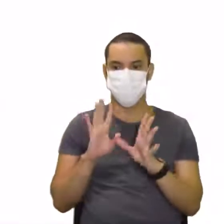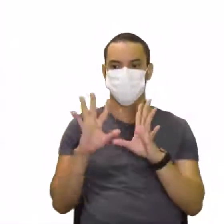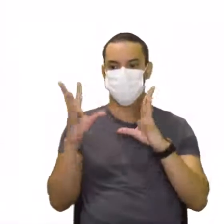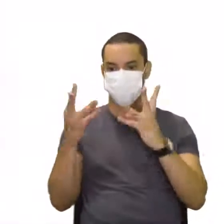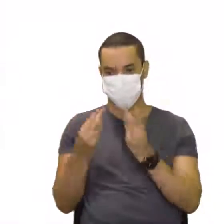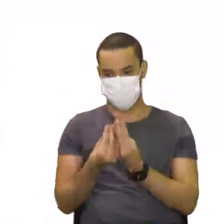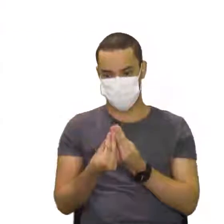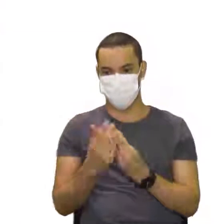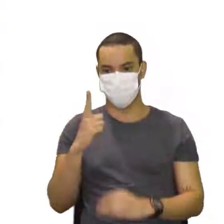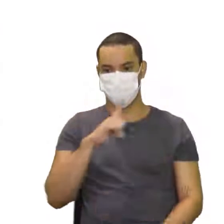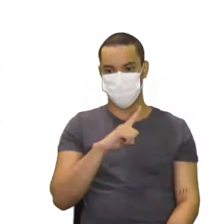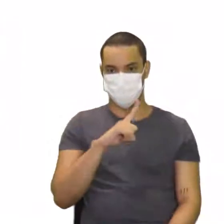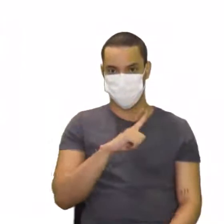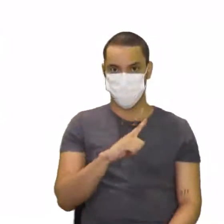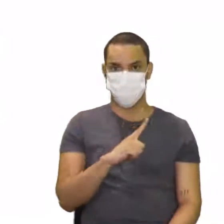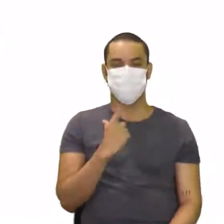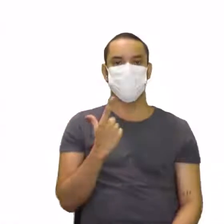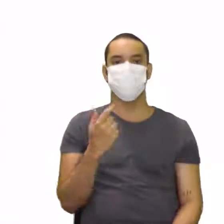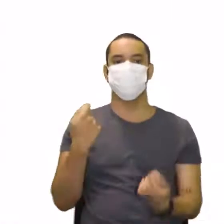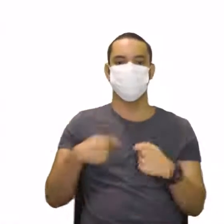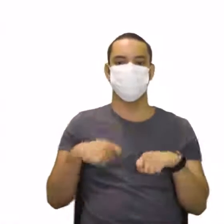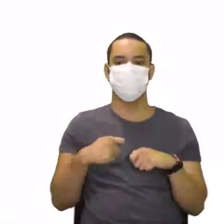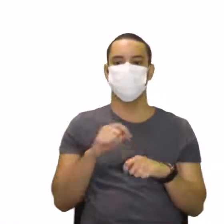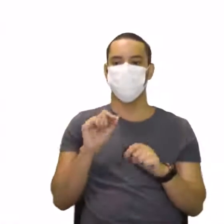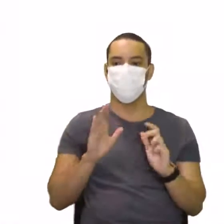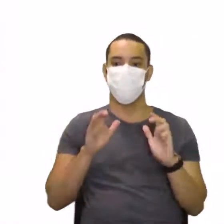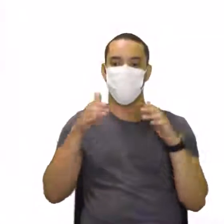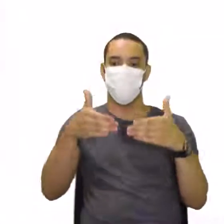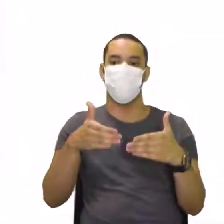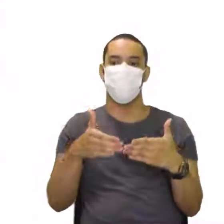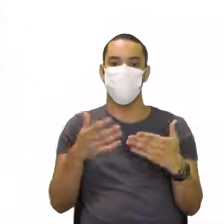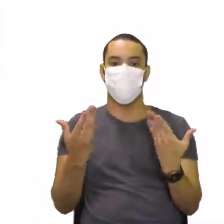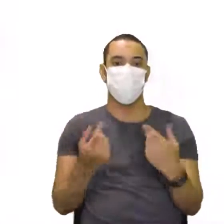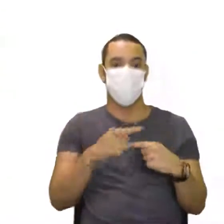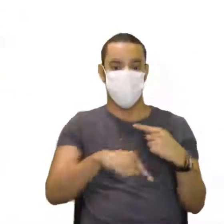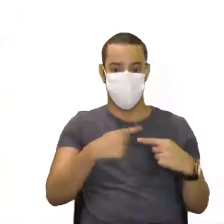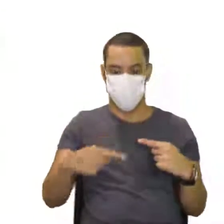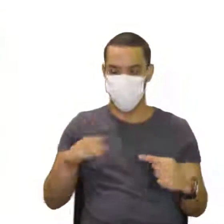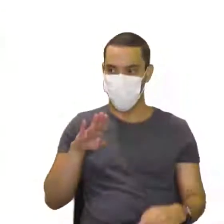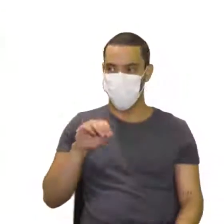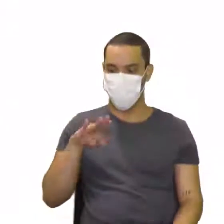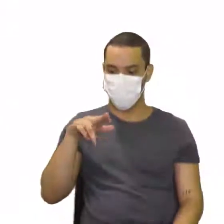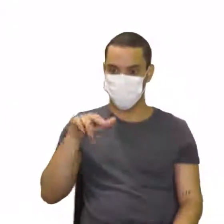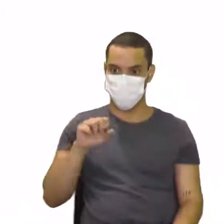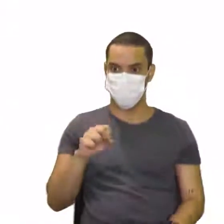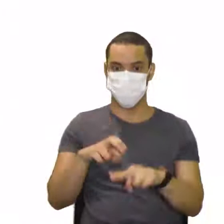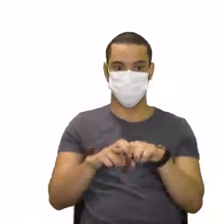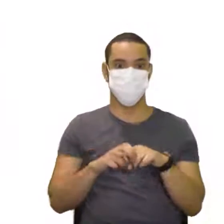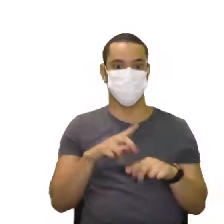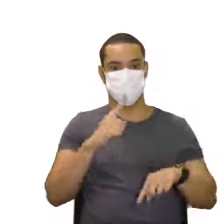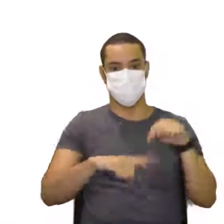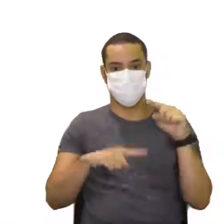partículas que compunham os feixes chegavam a uma região onde estavam as bobinas. Esses